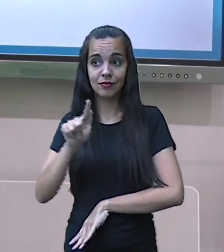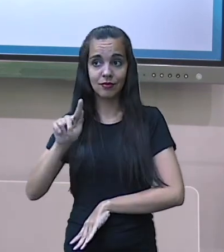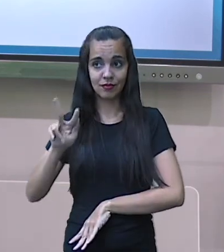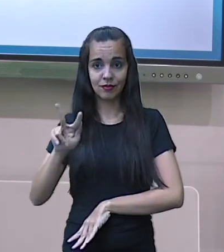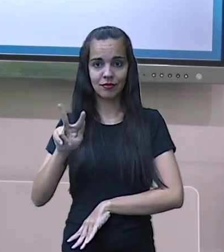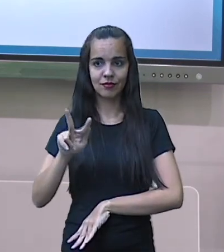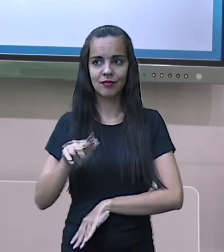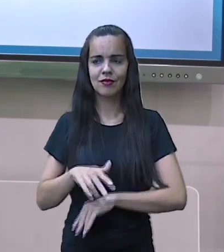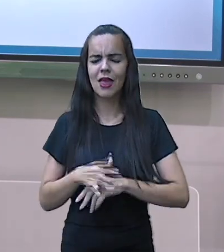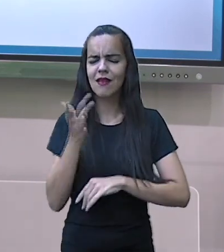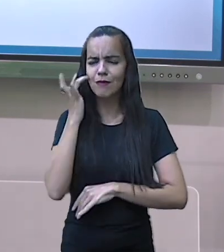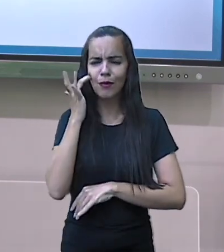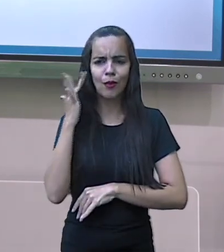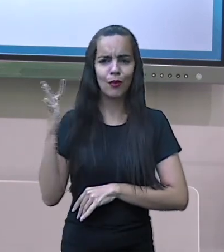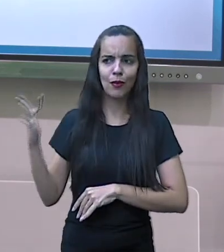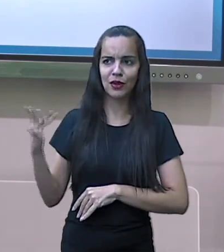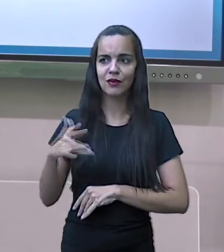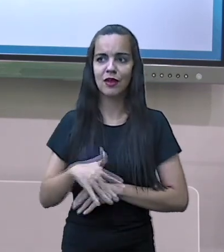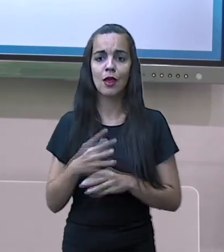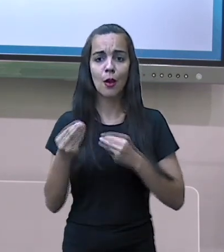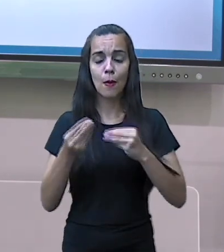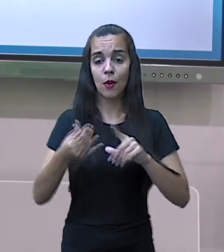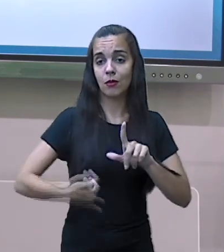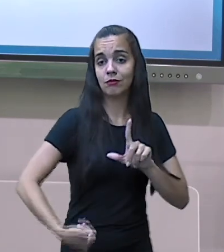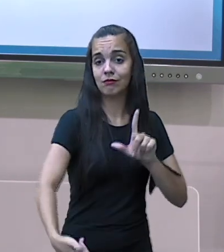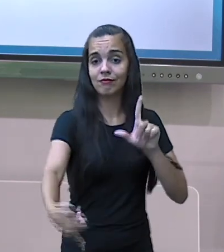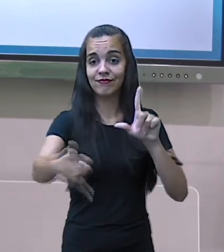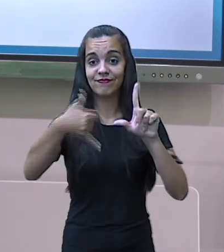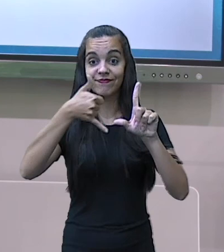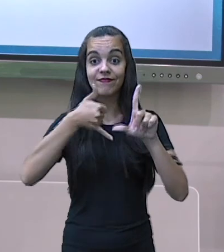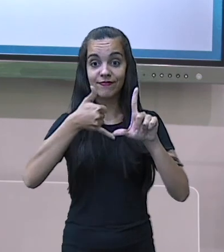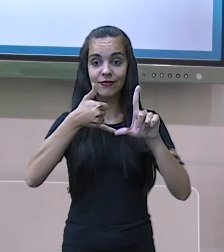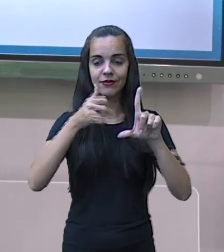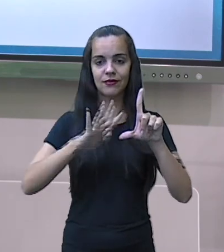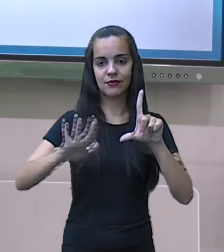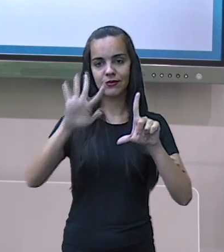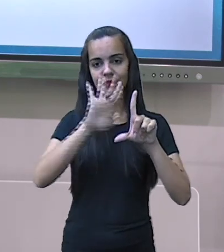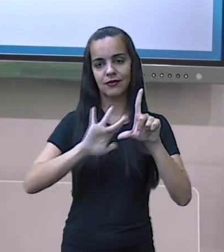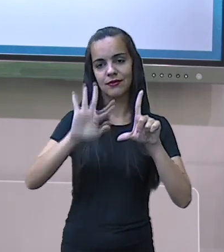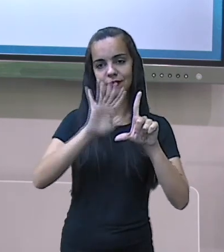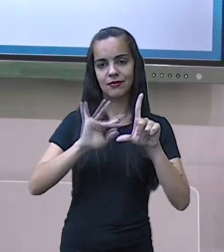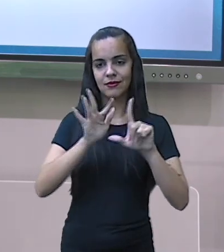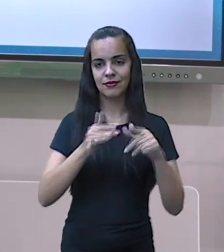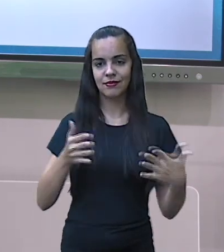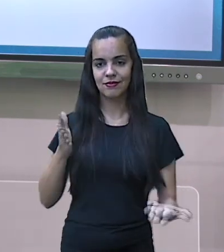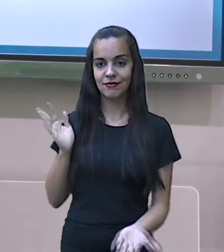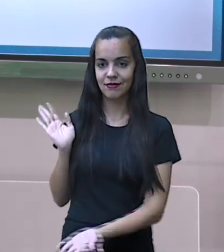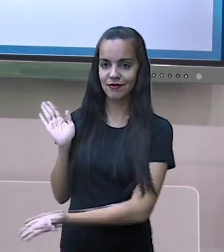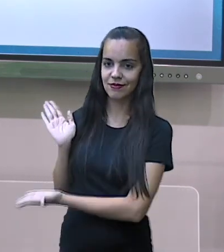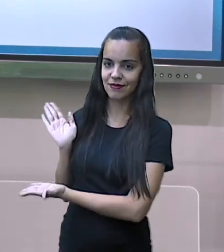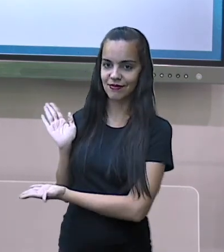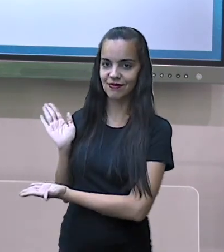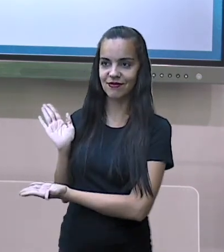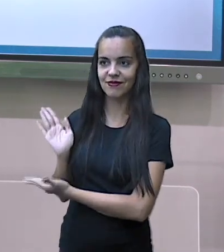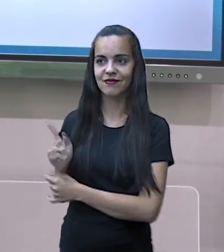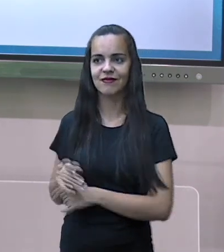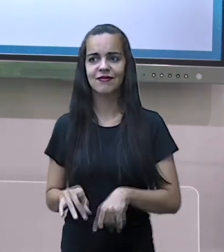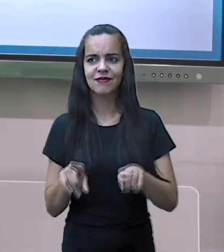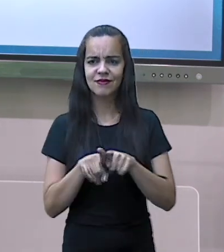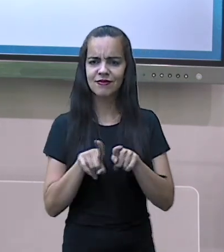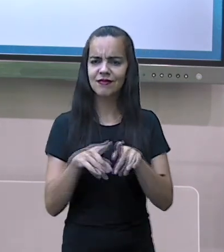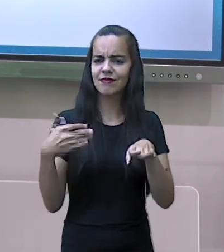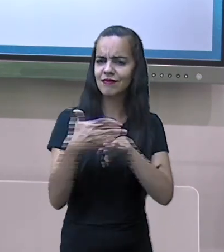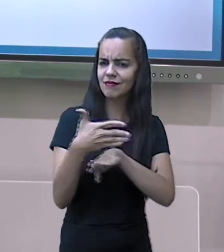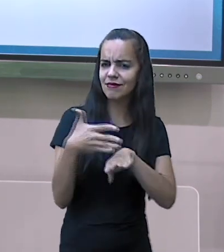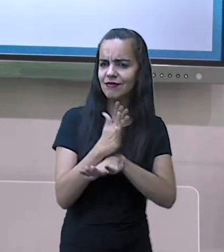muito fácil. Basta você apontar a câmera do seu celular para a imagem que aparece aí no canto da tela.